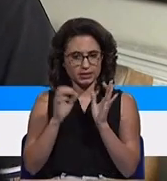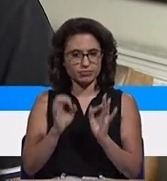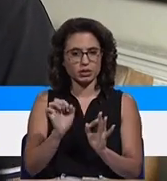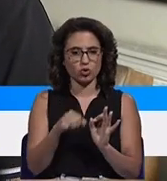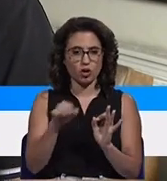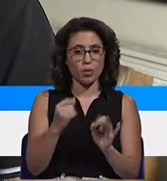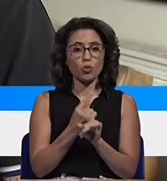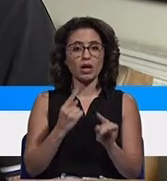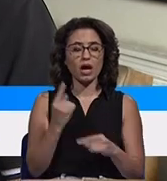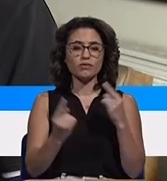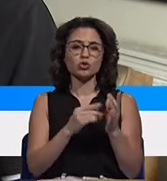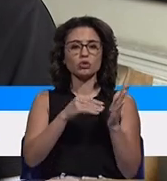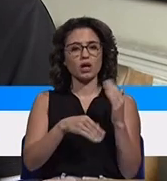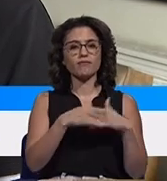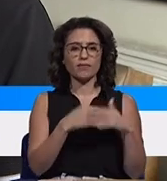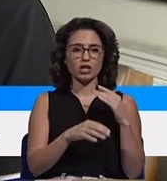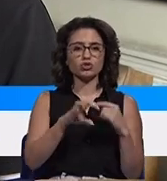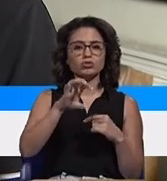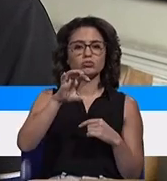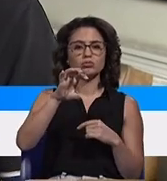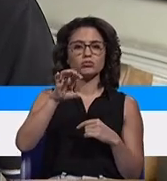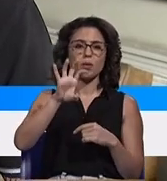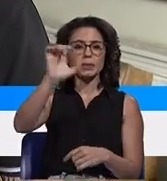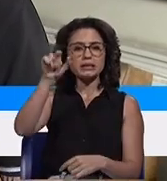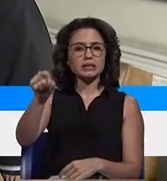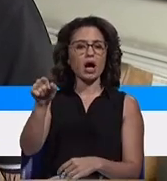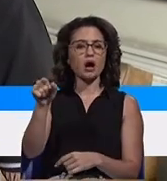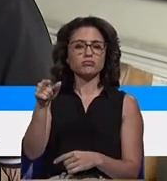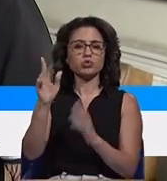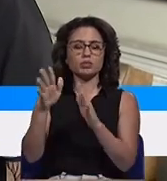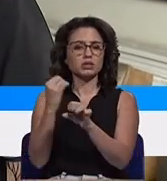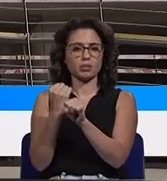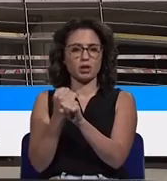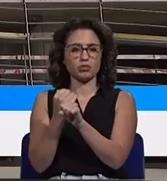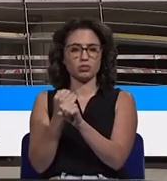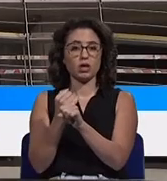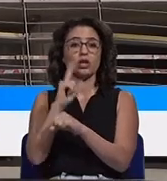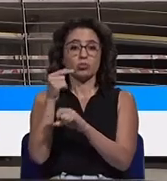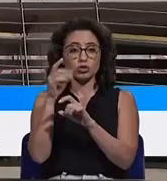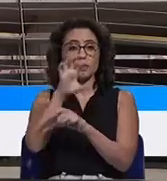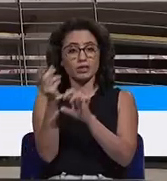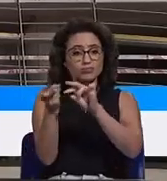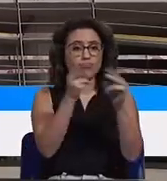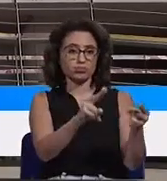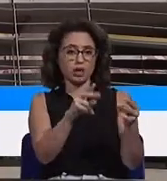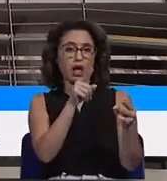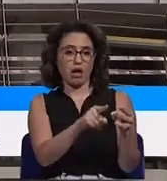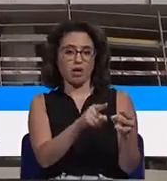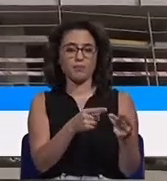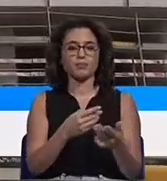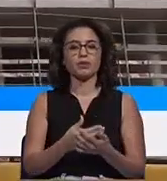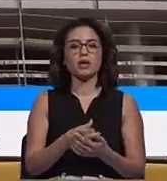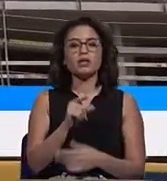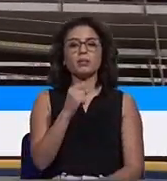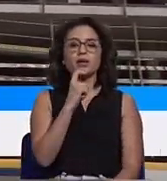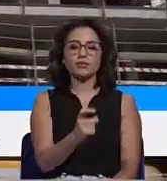países que nem precisam de mão de obra lá. E eles chegam lá, por vezes são desviados para outros países ainda. Diamantina Alturas alerta também para o facto